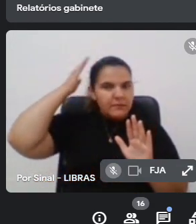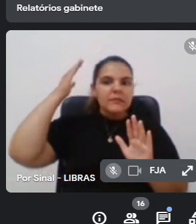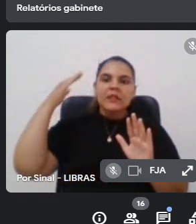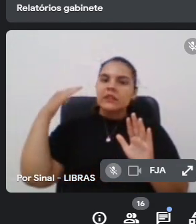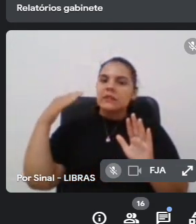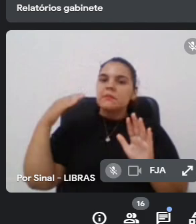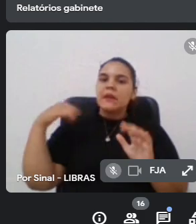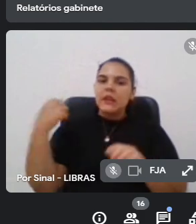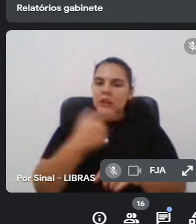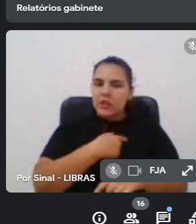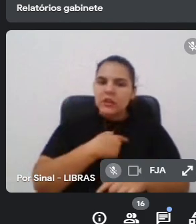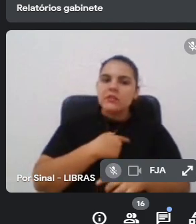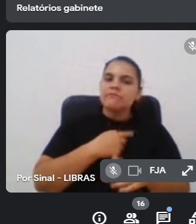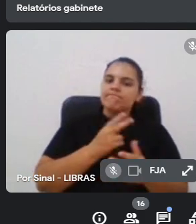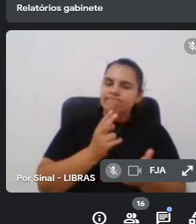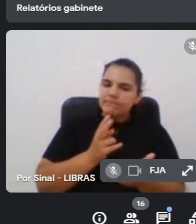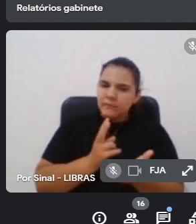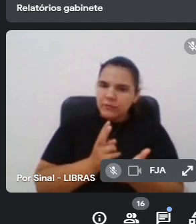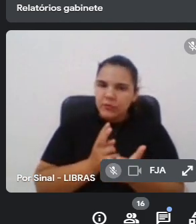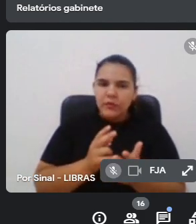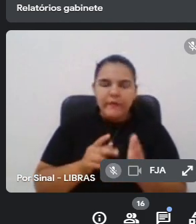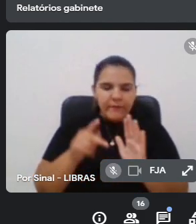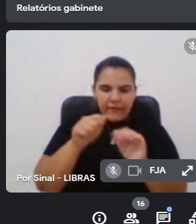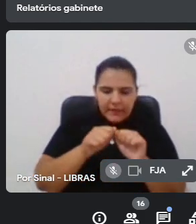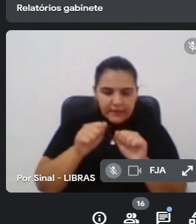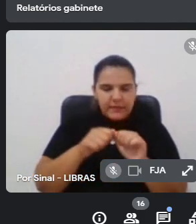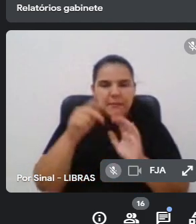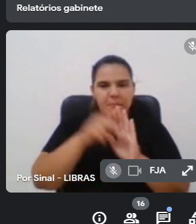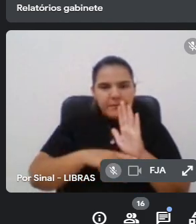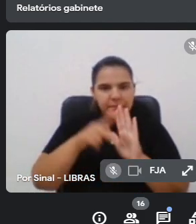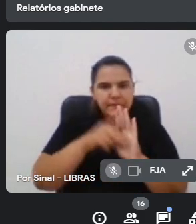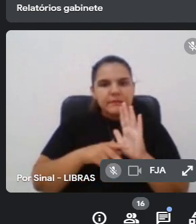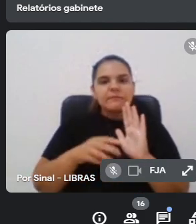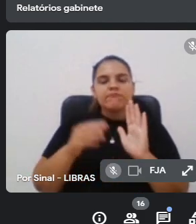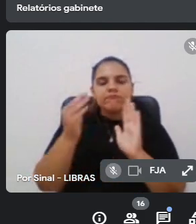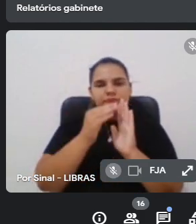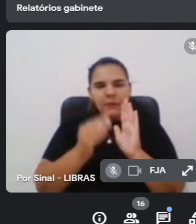nos escrevendo como foi com a lei Aldi Blanc.